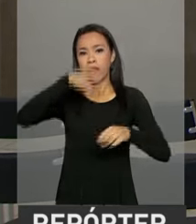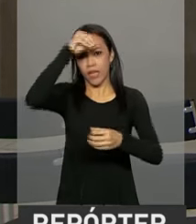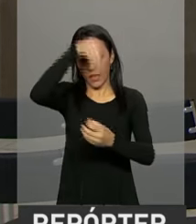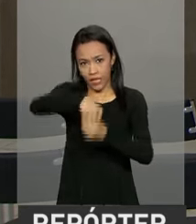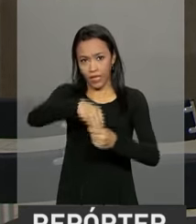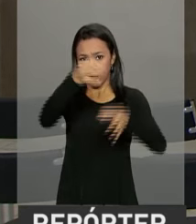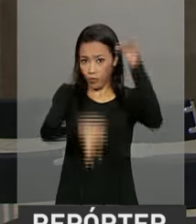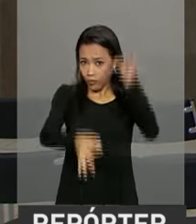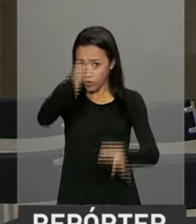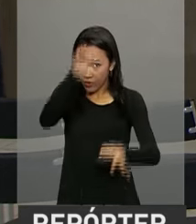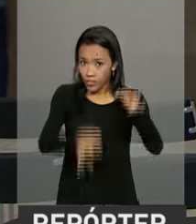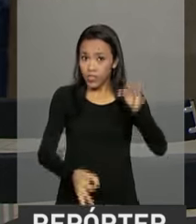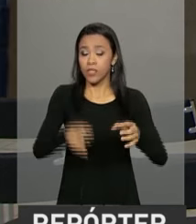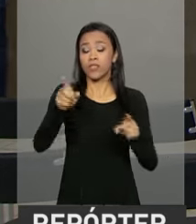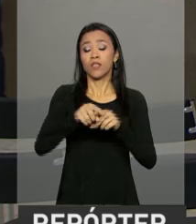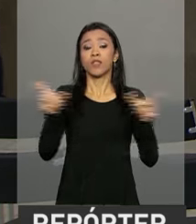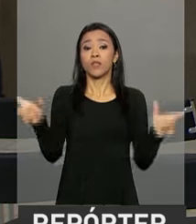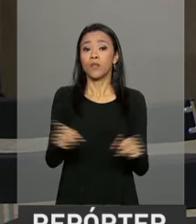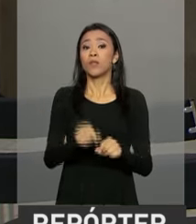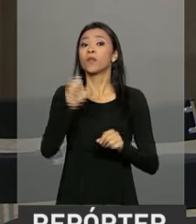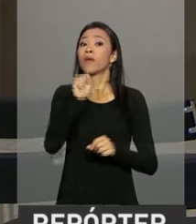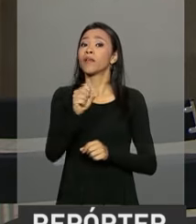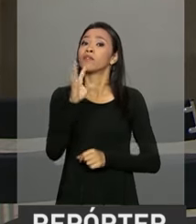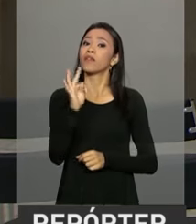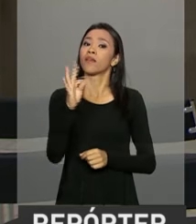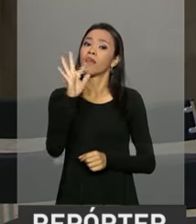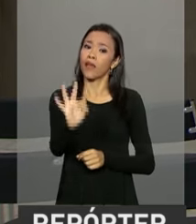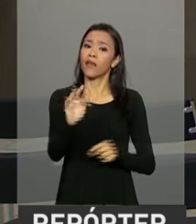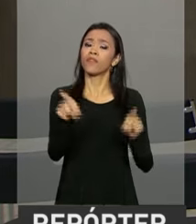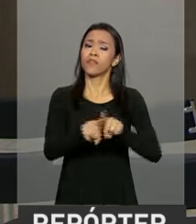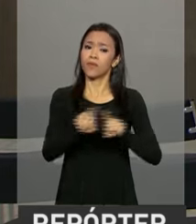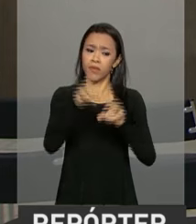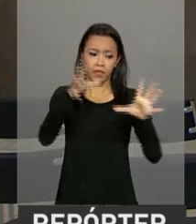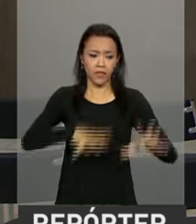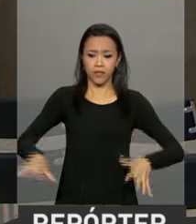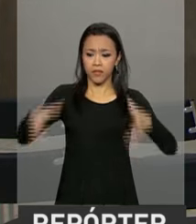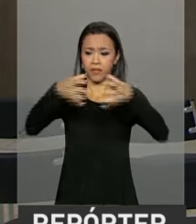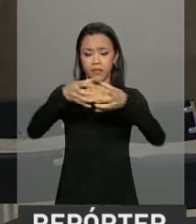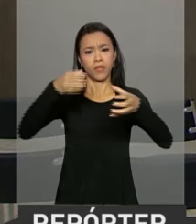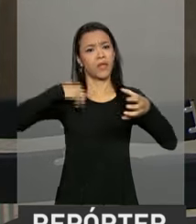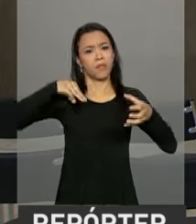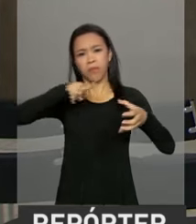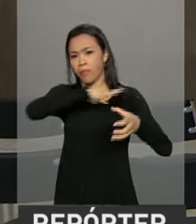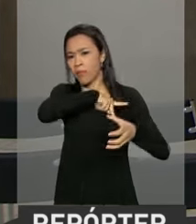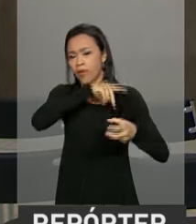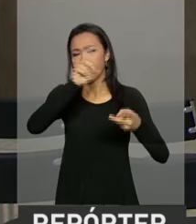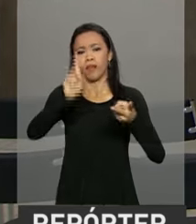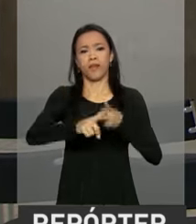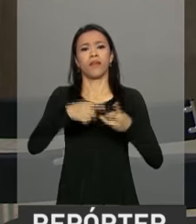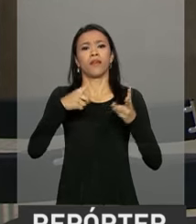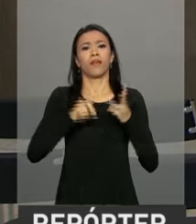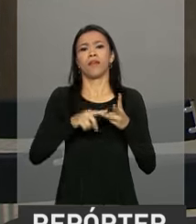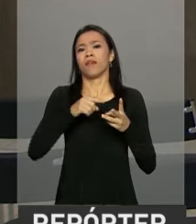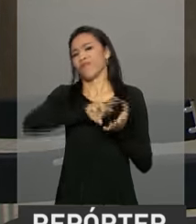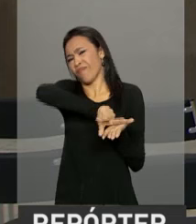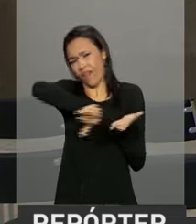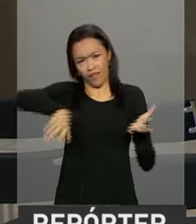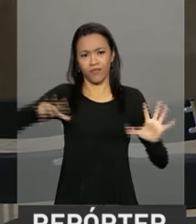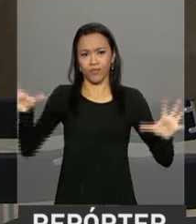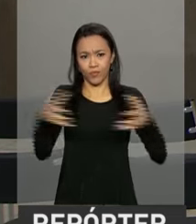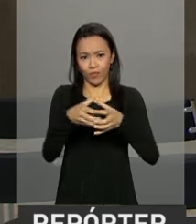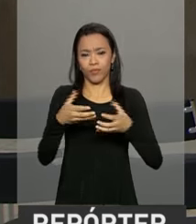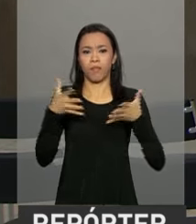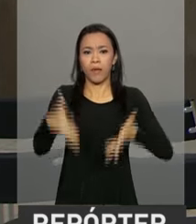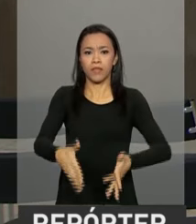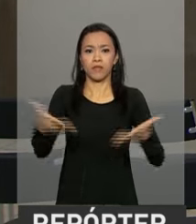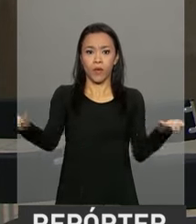do Supremo Tribunal Federal e da comunidade jurídica de modo geral, do Ministério Público, Defensoria Pública, enfim.